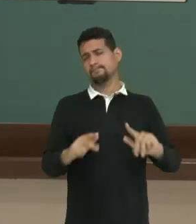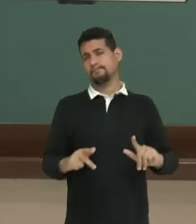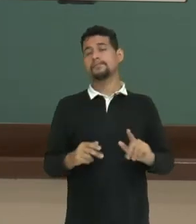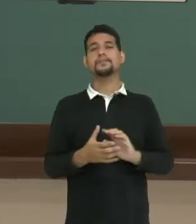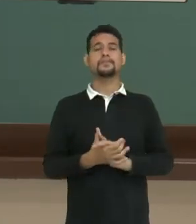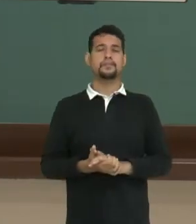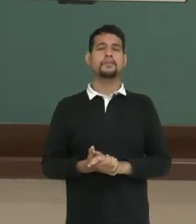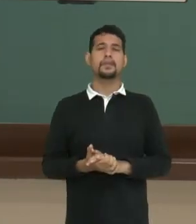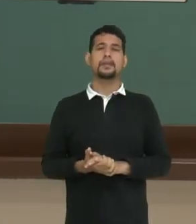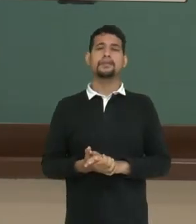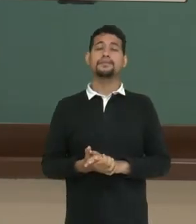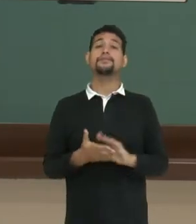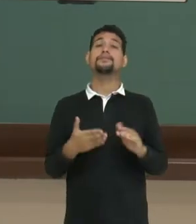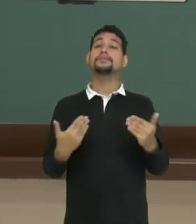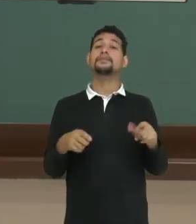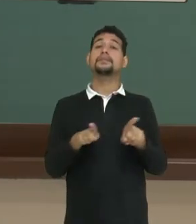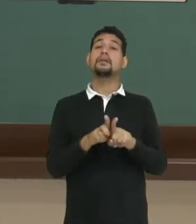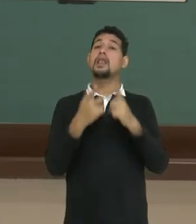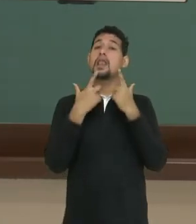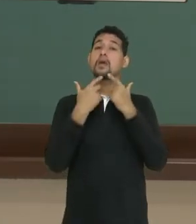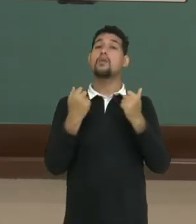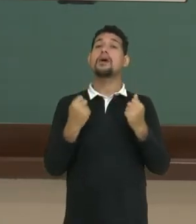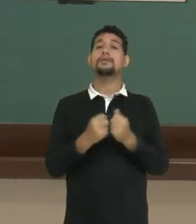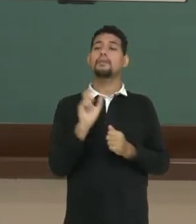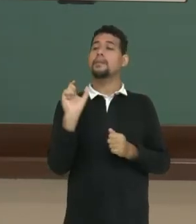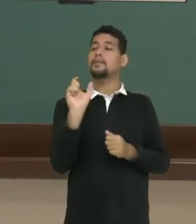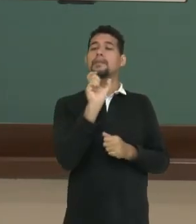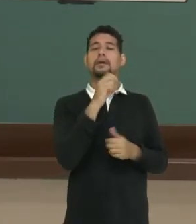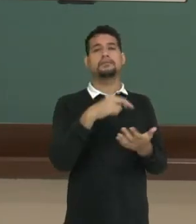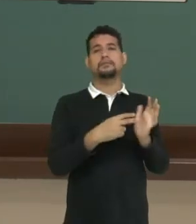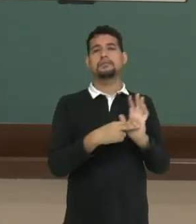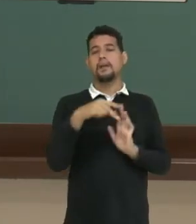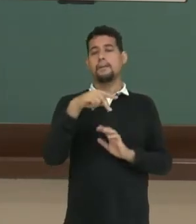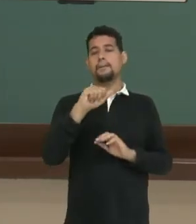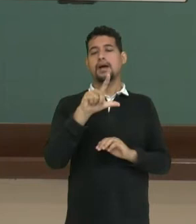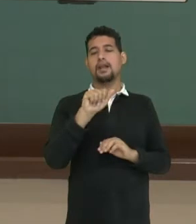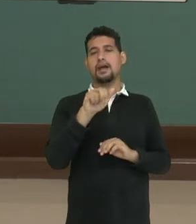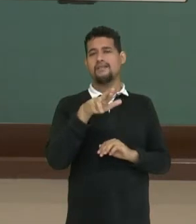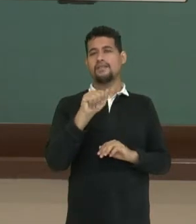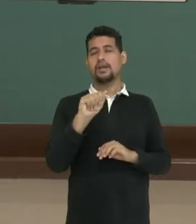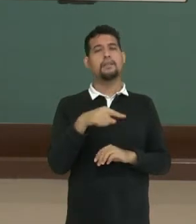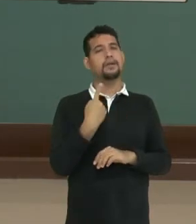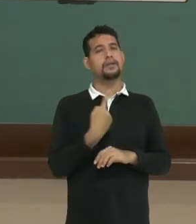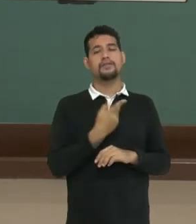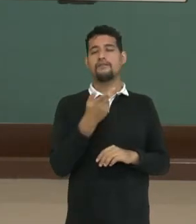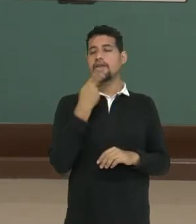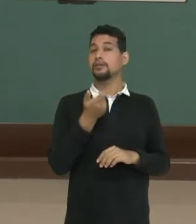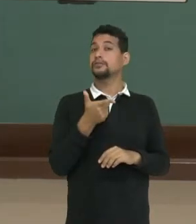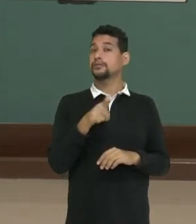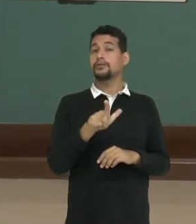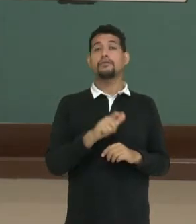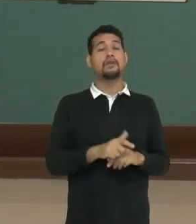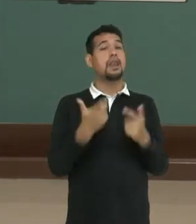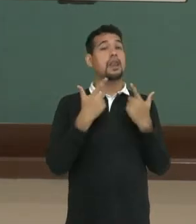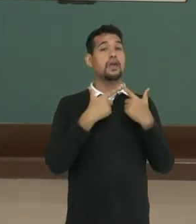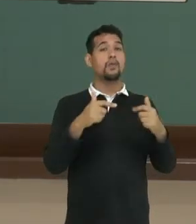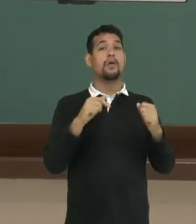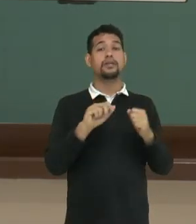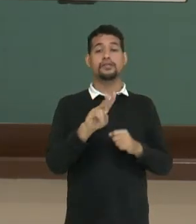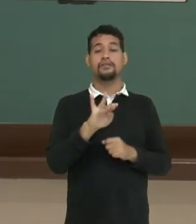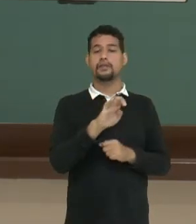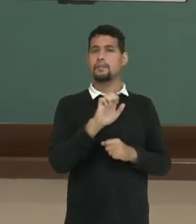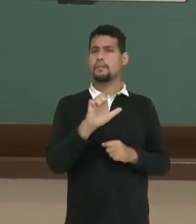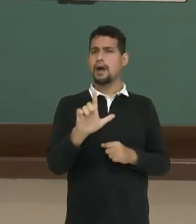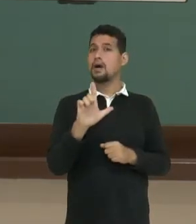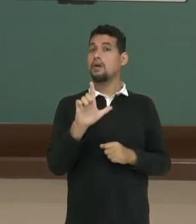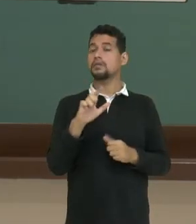linguagem visual, e a linguagem verbal, que são as palavras, né? Então, só para a gente repetir, linguagem verbal, palavras, não